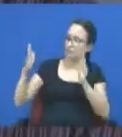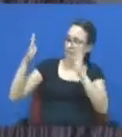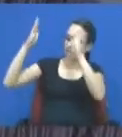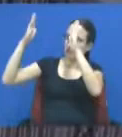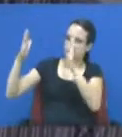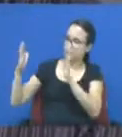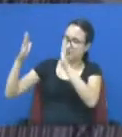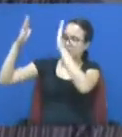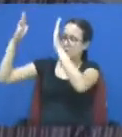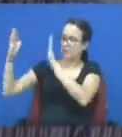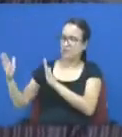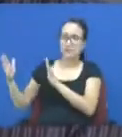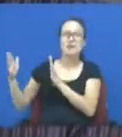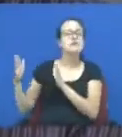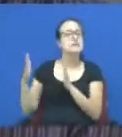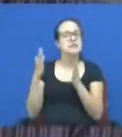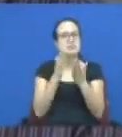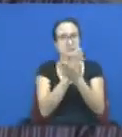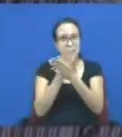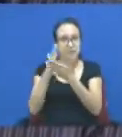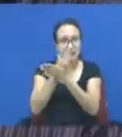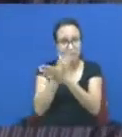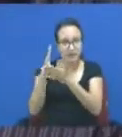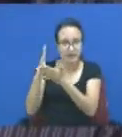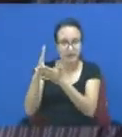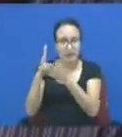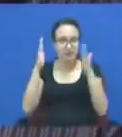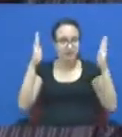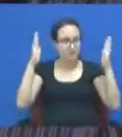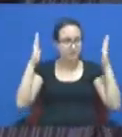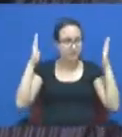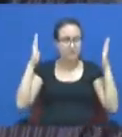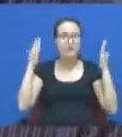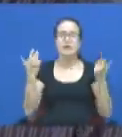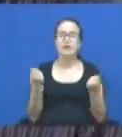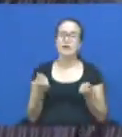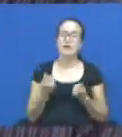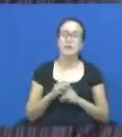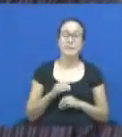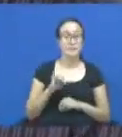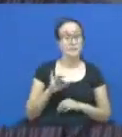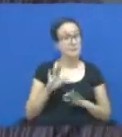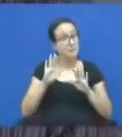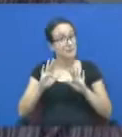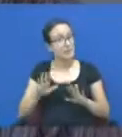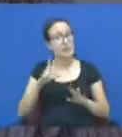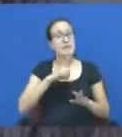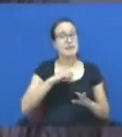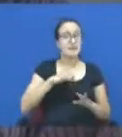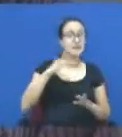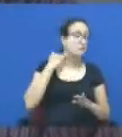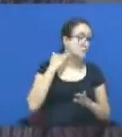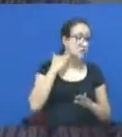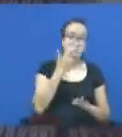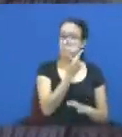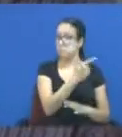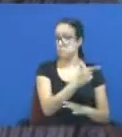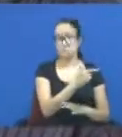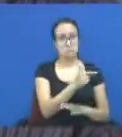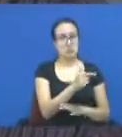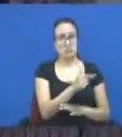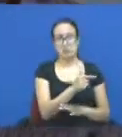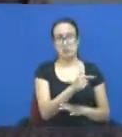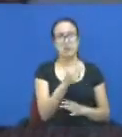a lei e tem banco que não obedece à lei. Ainda bem. Se bem que eu fui no Banco Itaú da Praça, Toledo Barros, está